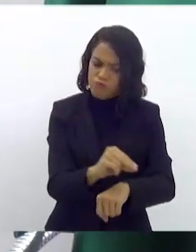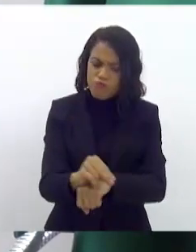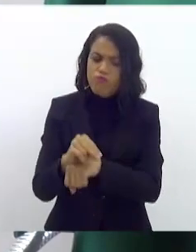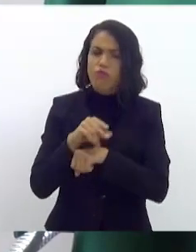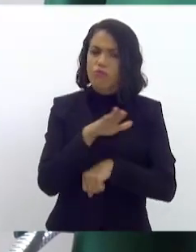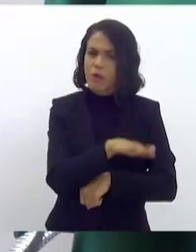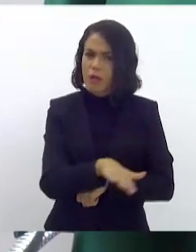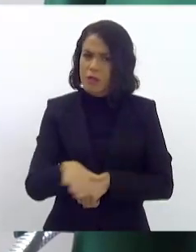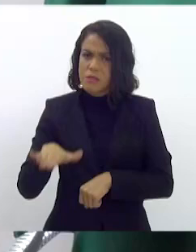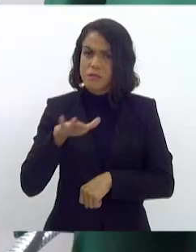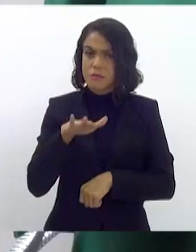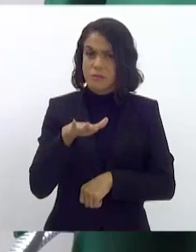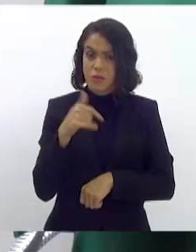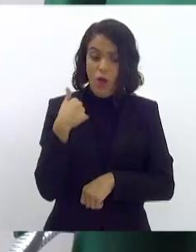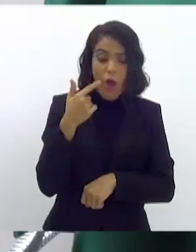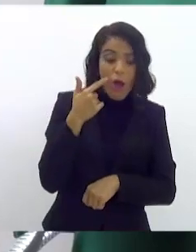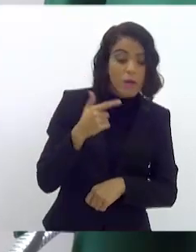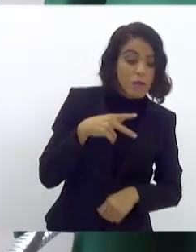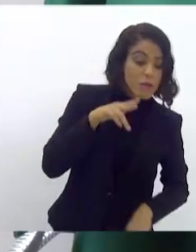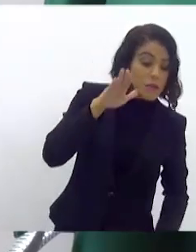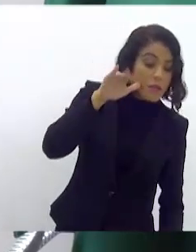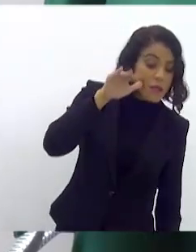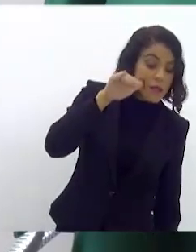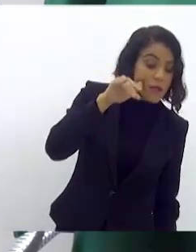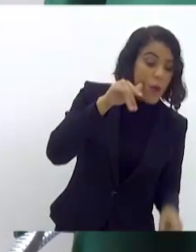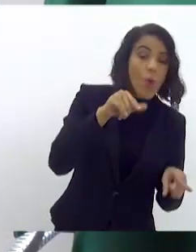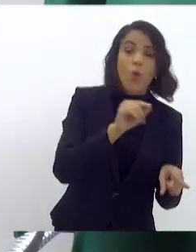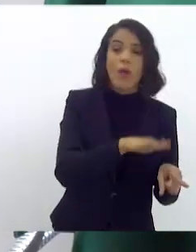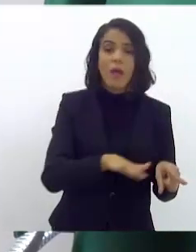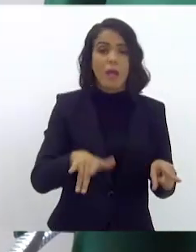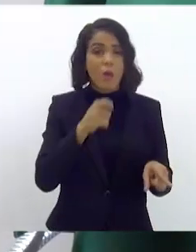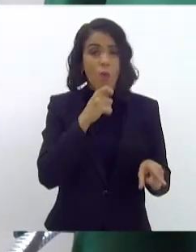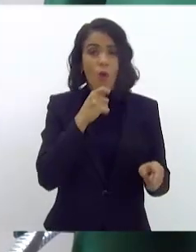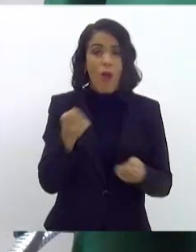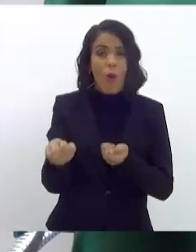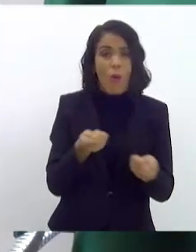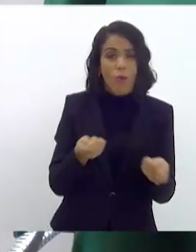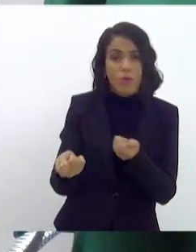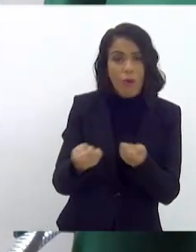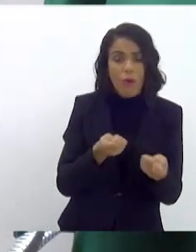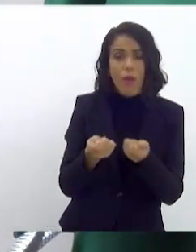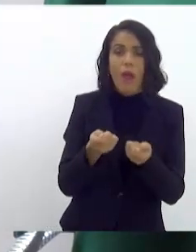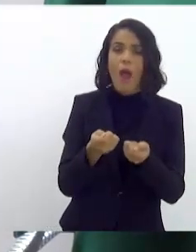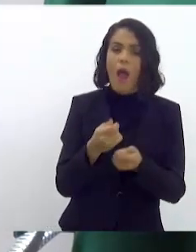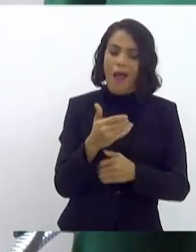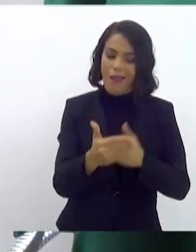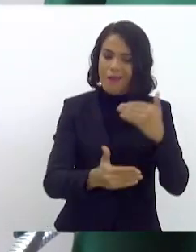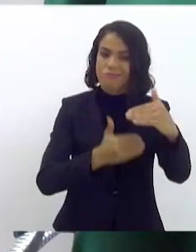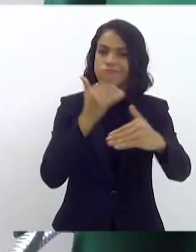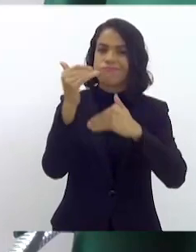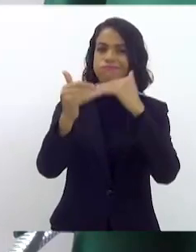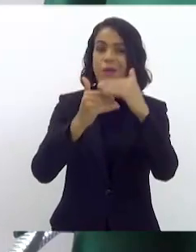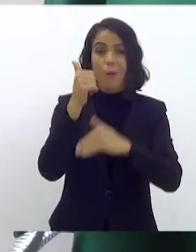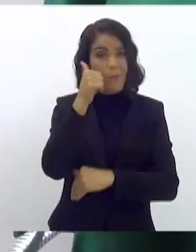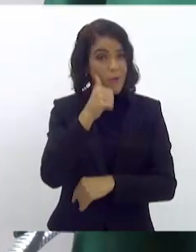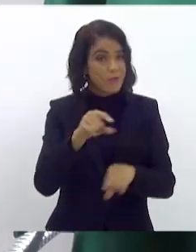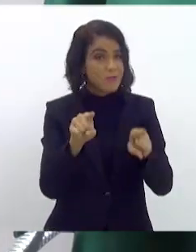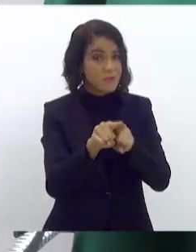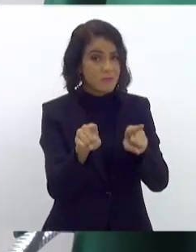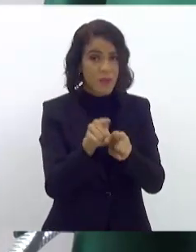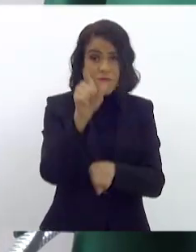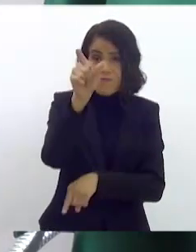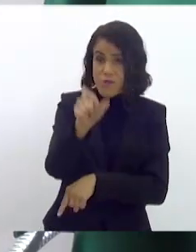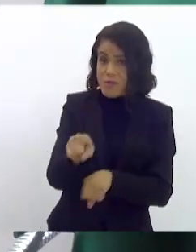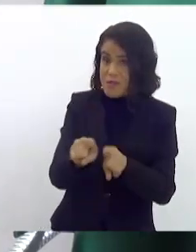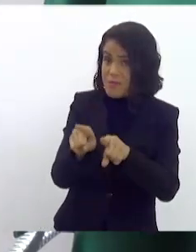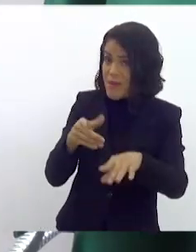olham, porque cada vez mais as crianças estão sem controle e as coisas acabam começando por aí. Mulheres também. E você que